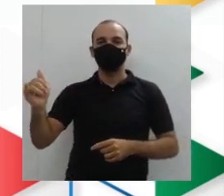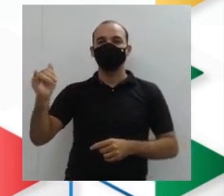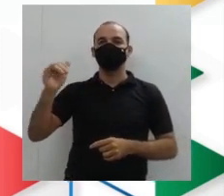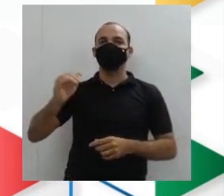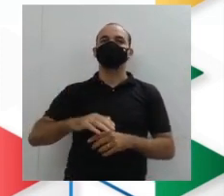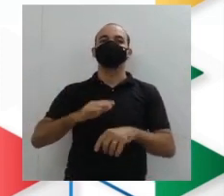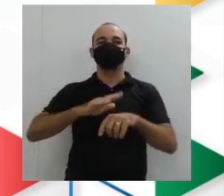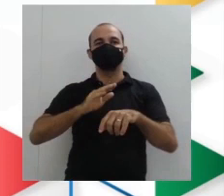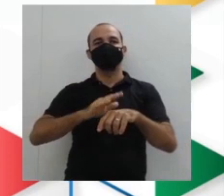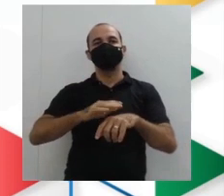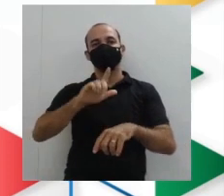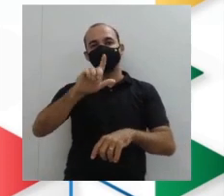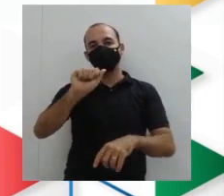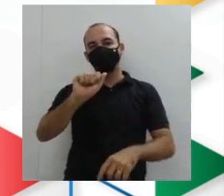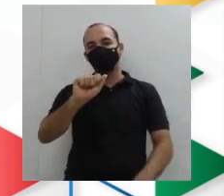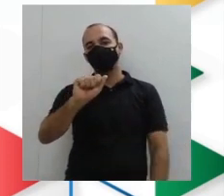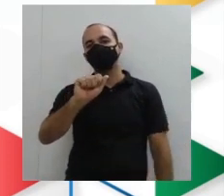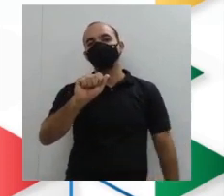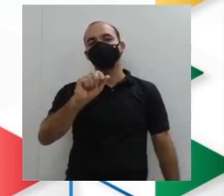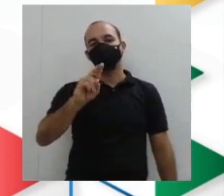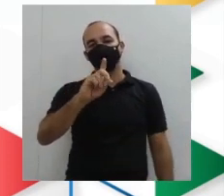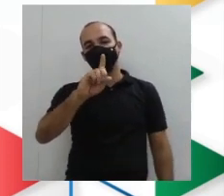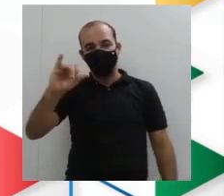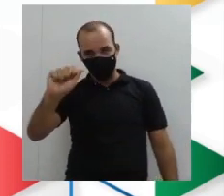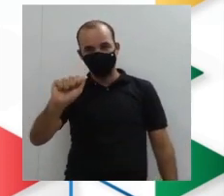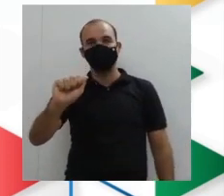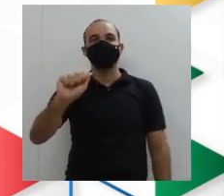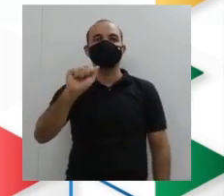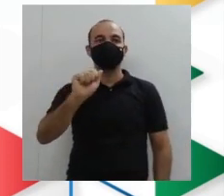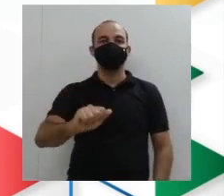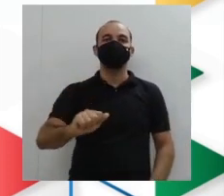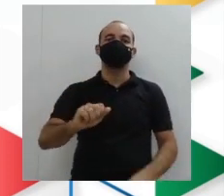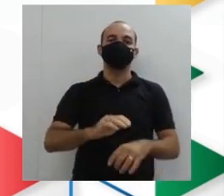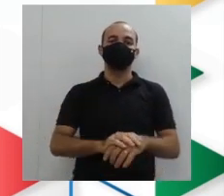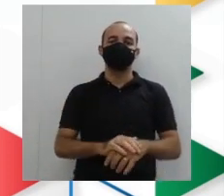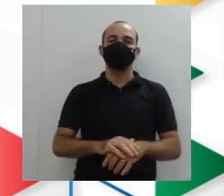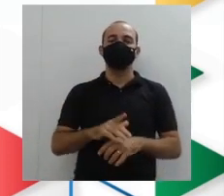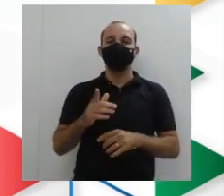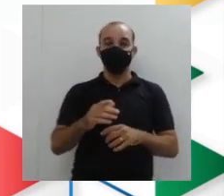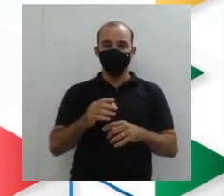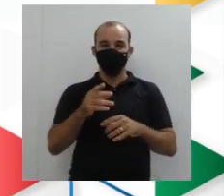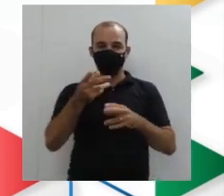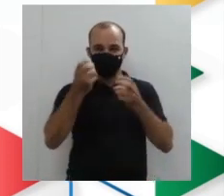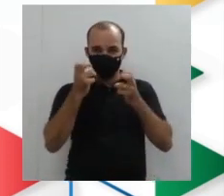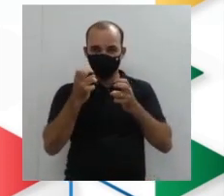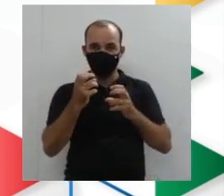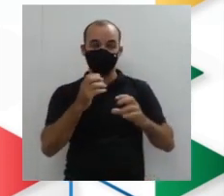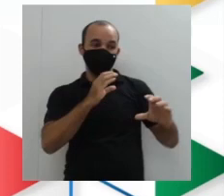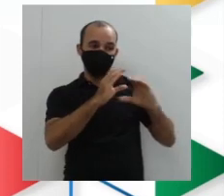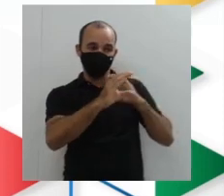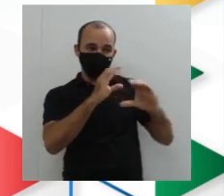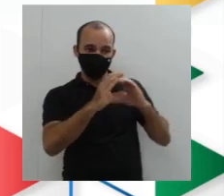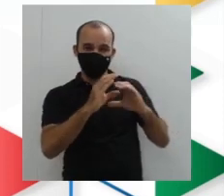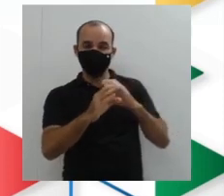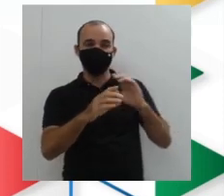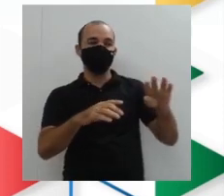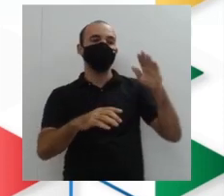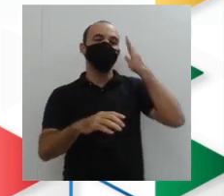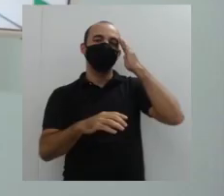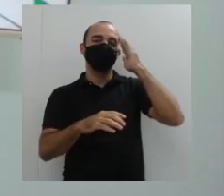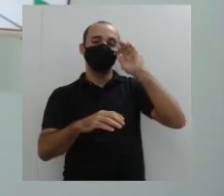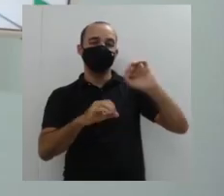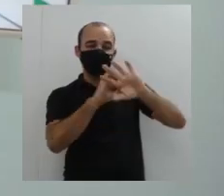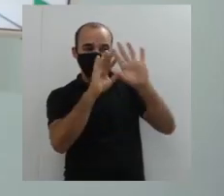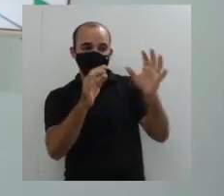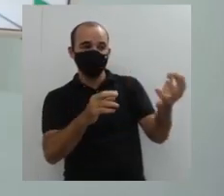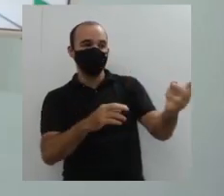Cláudia Belucci. Prestem bem atenção. Olhem só, comunicação e o outro, o papel do outro na